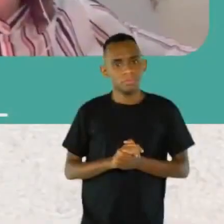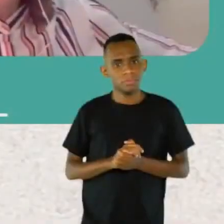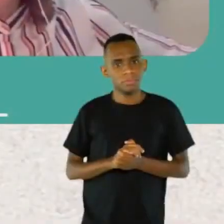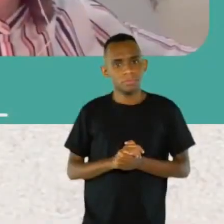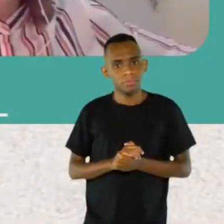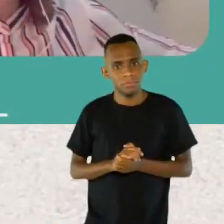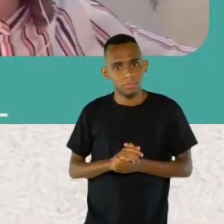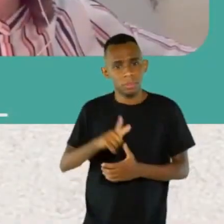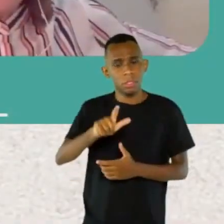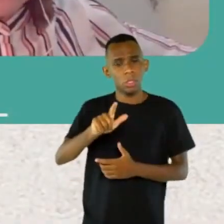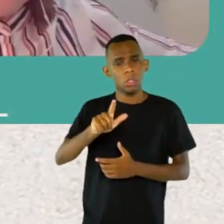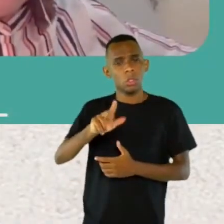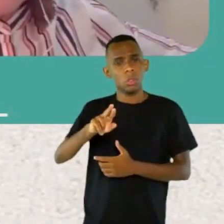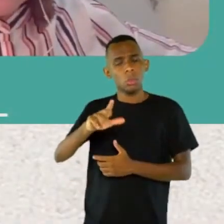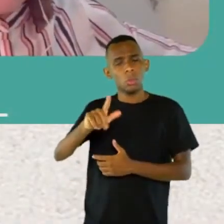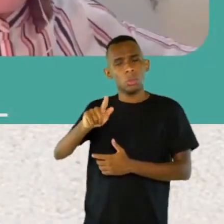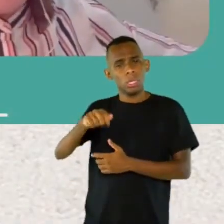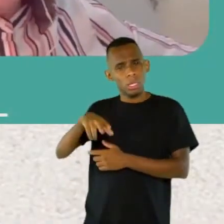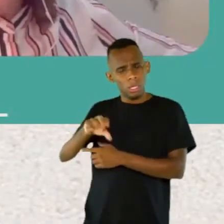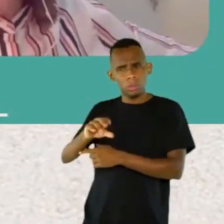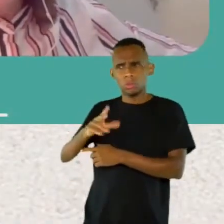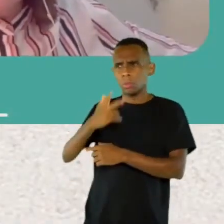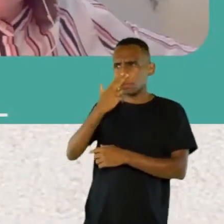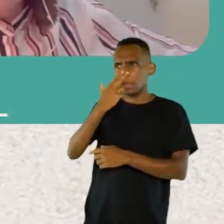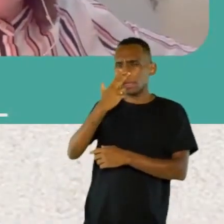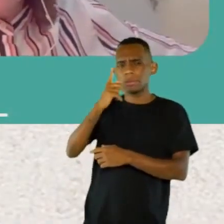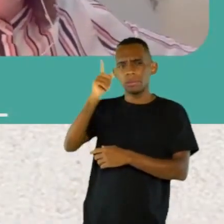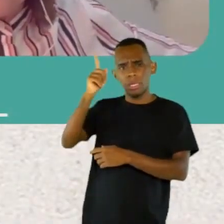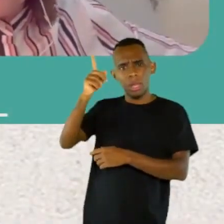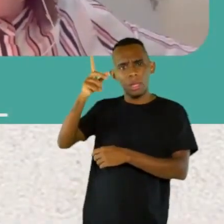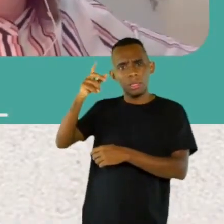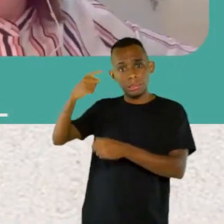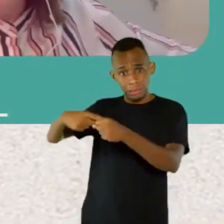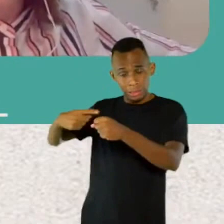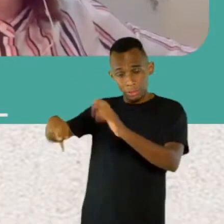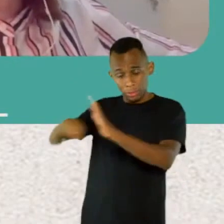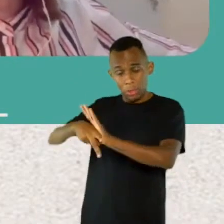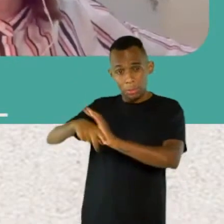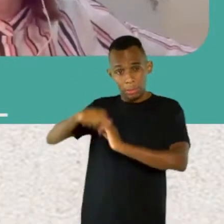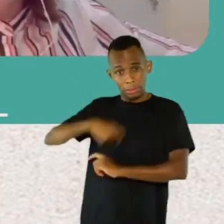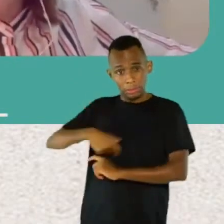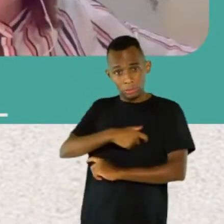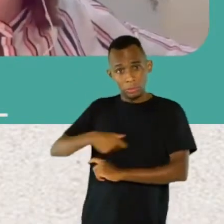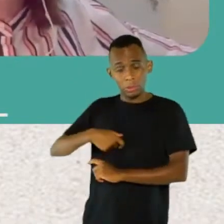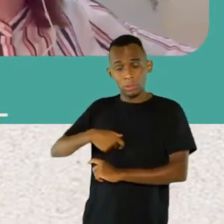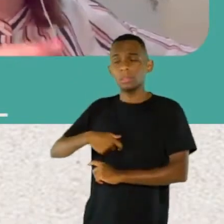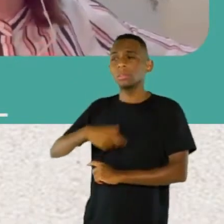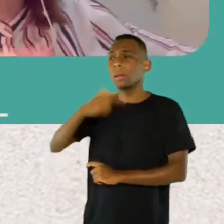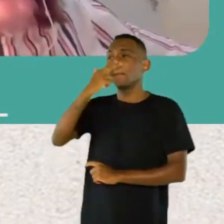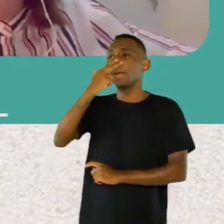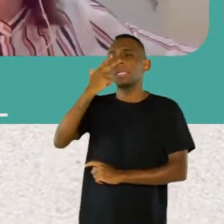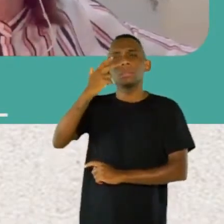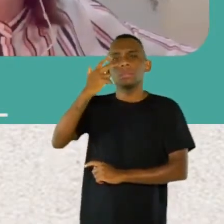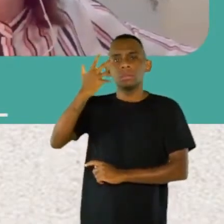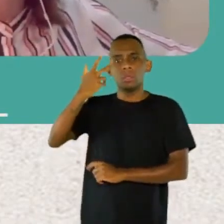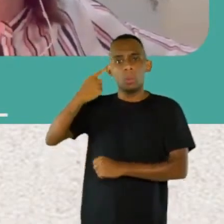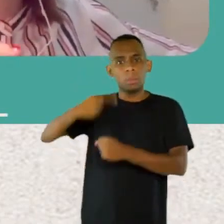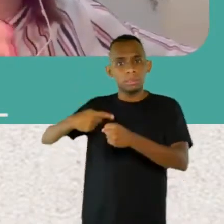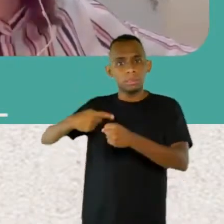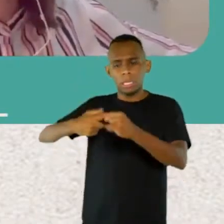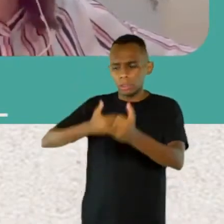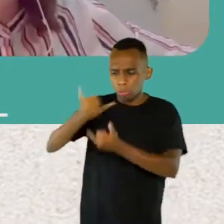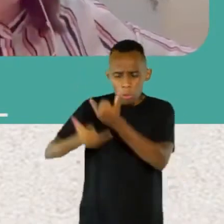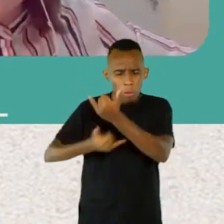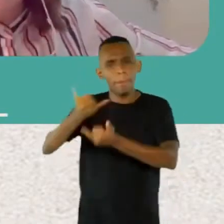Lugano é outro mundo. Meu marido diz que a Suíça é a Disneylândia da Europa, né? Porque é realmente um país